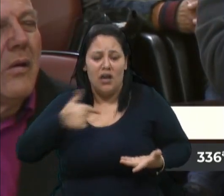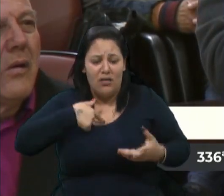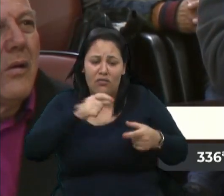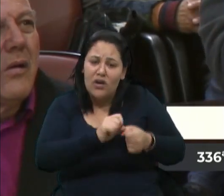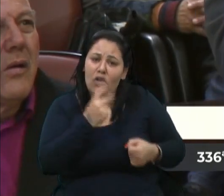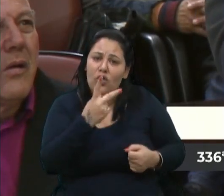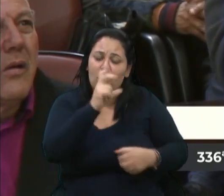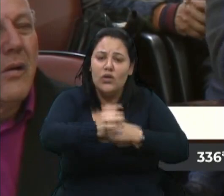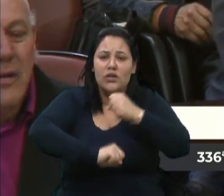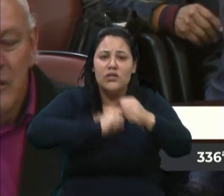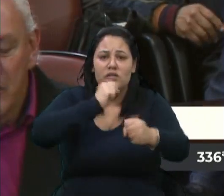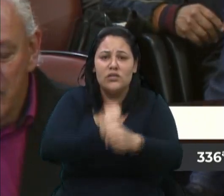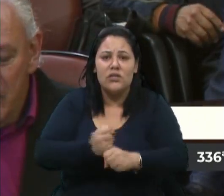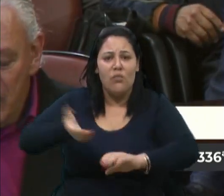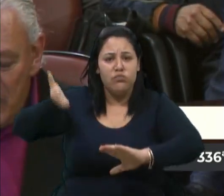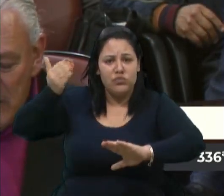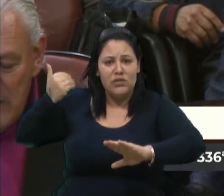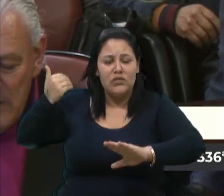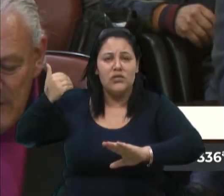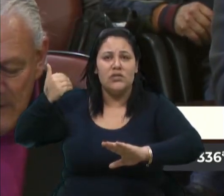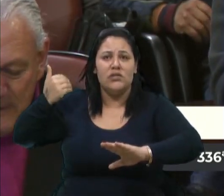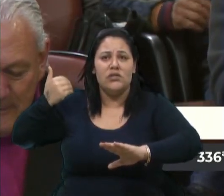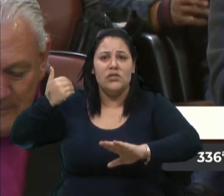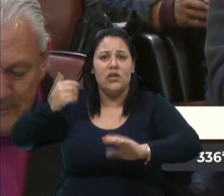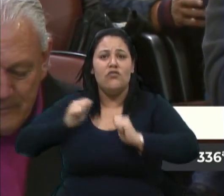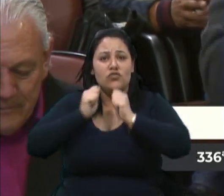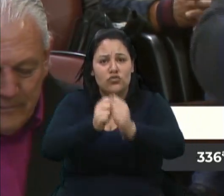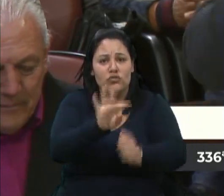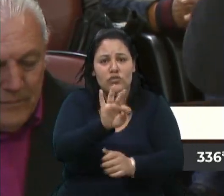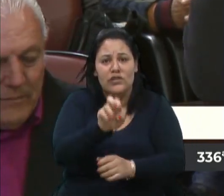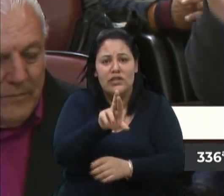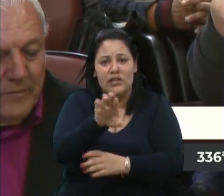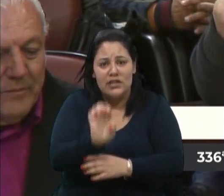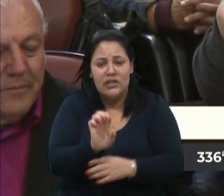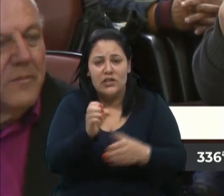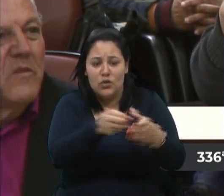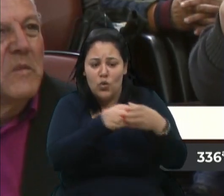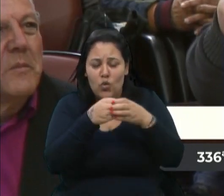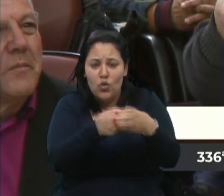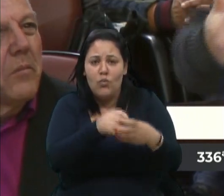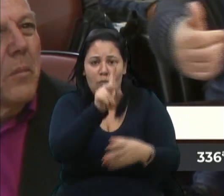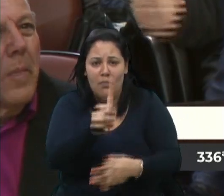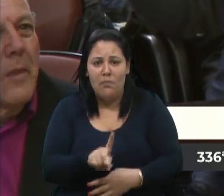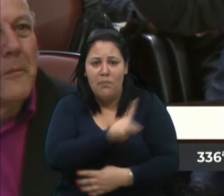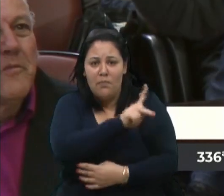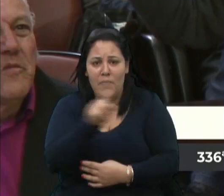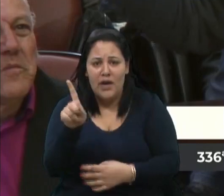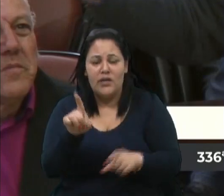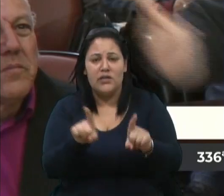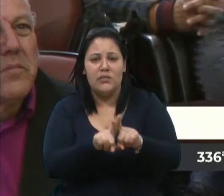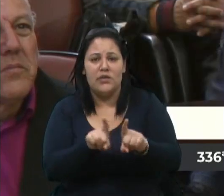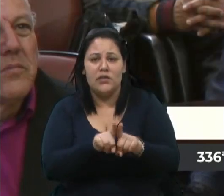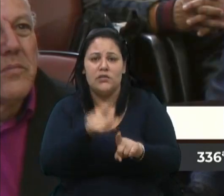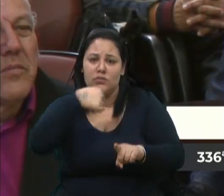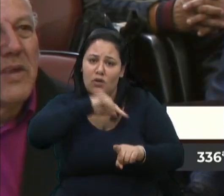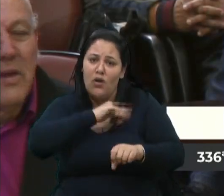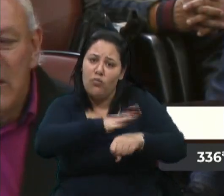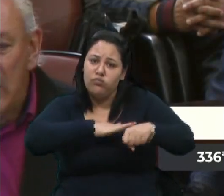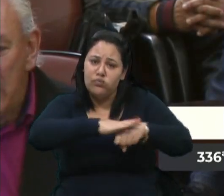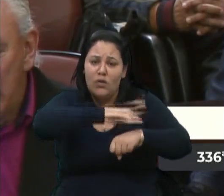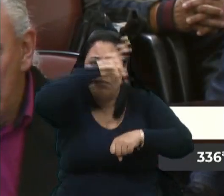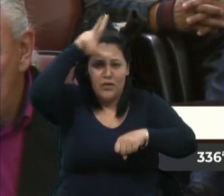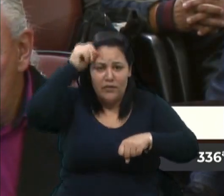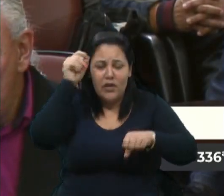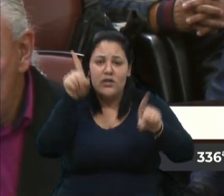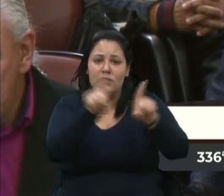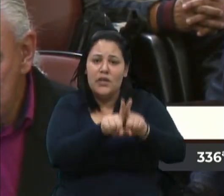anos atrás, eu levei a Tere Mandelli e um grupo de padres. Nós conversamos com o prefeito,